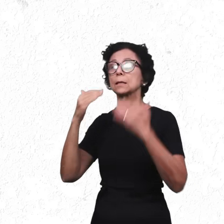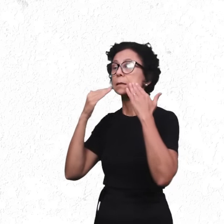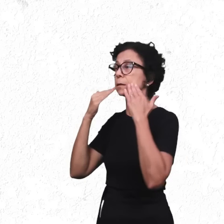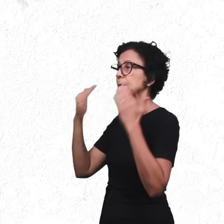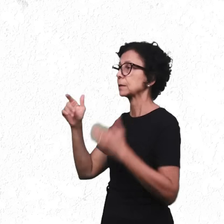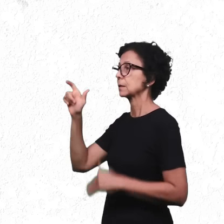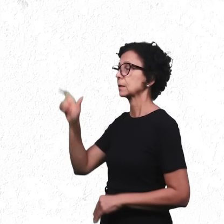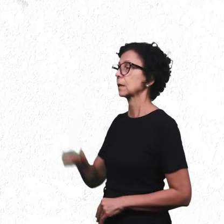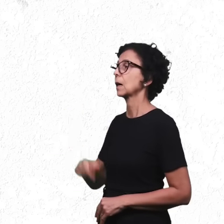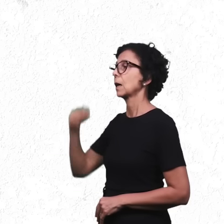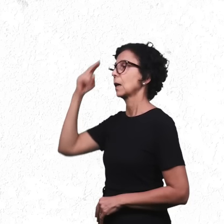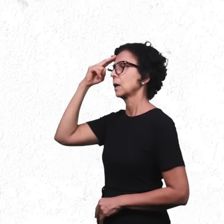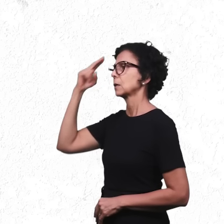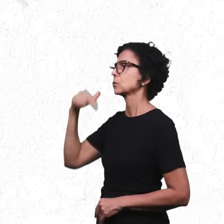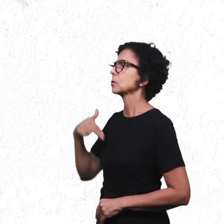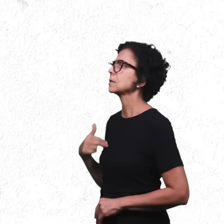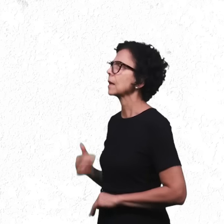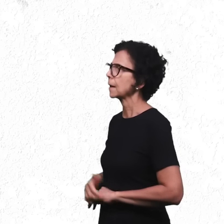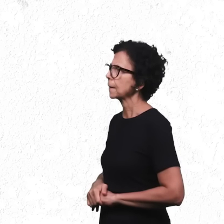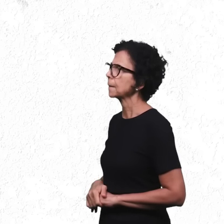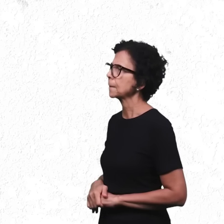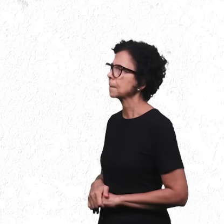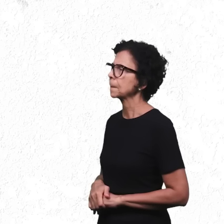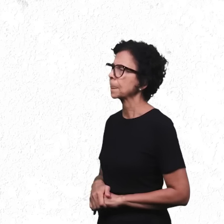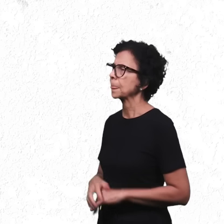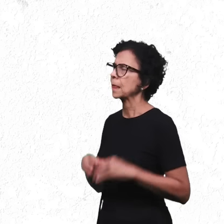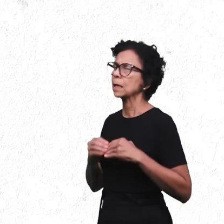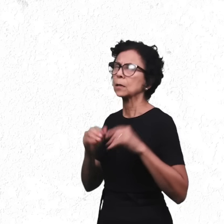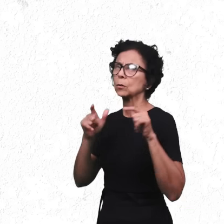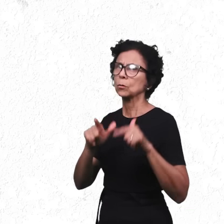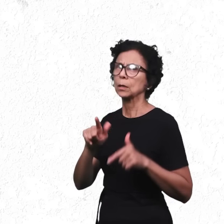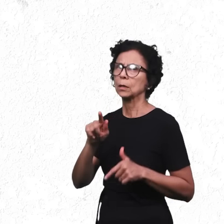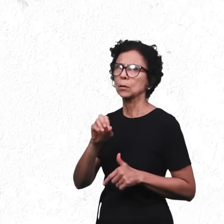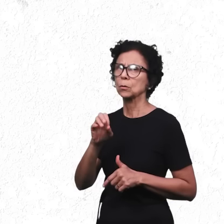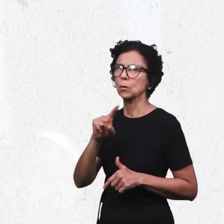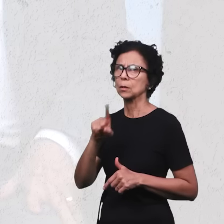de Gósen. Gênesis 46, 28.